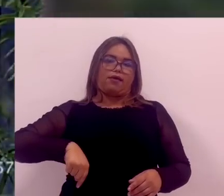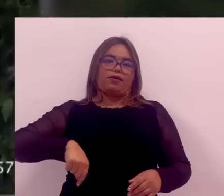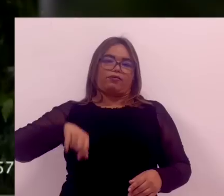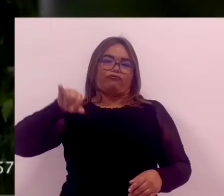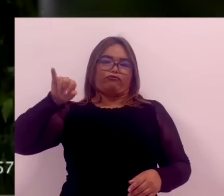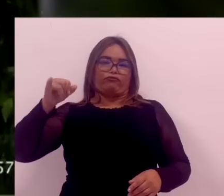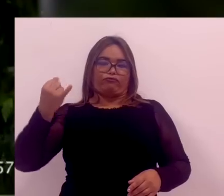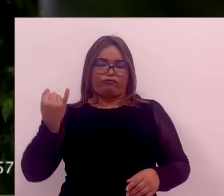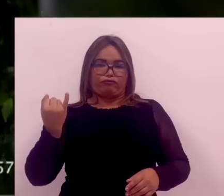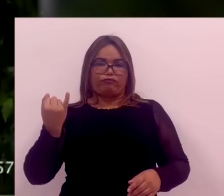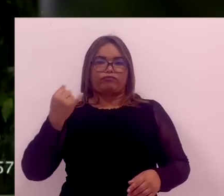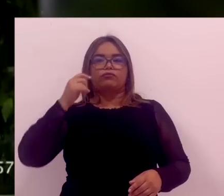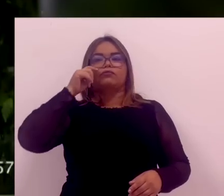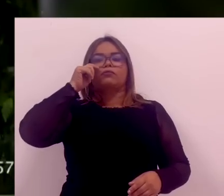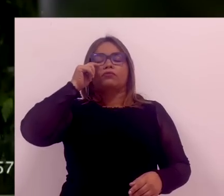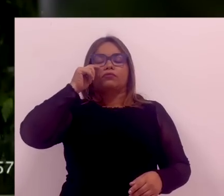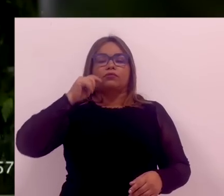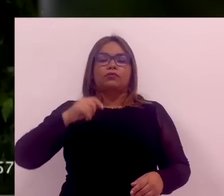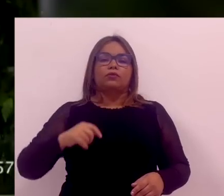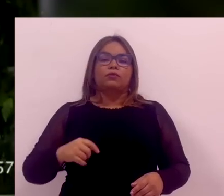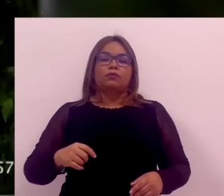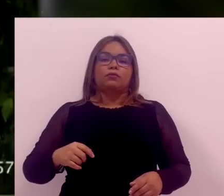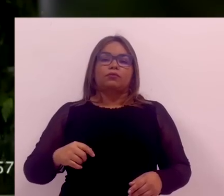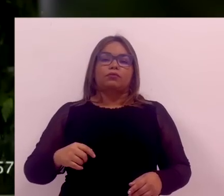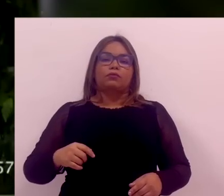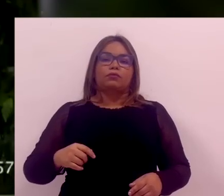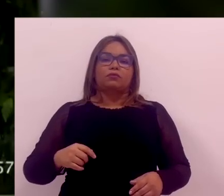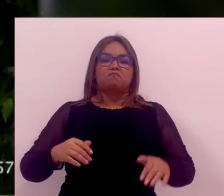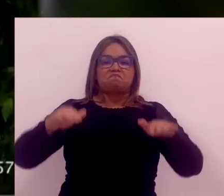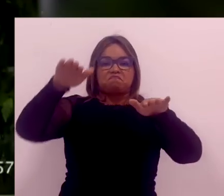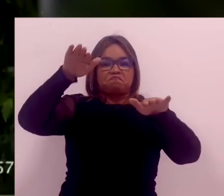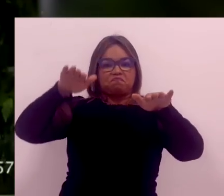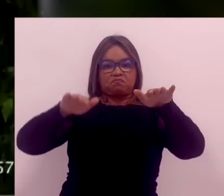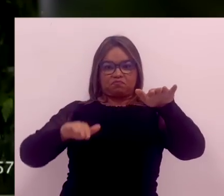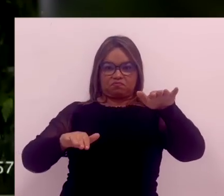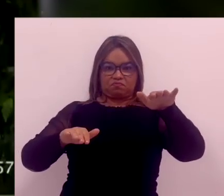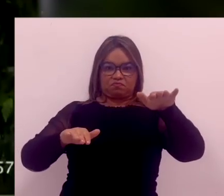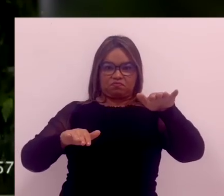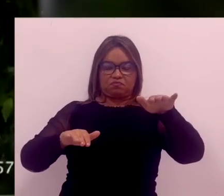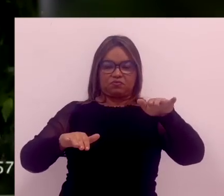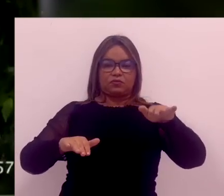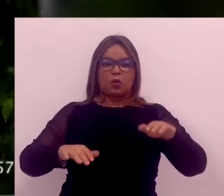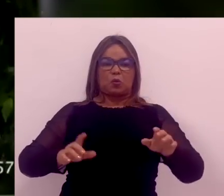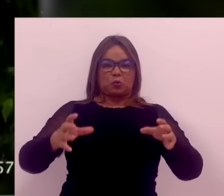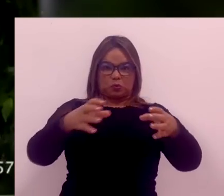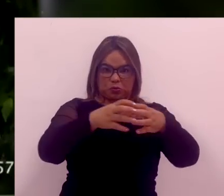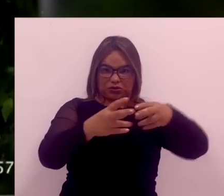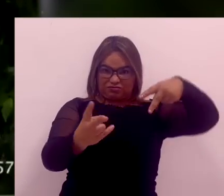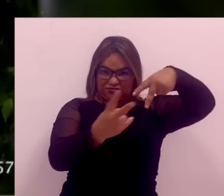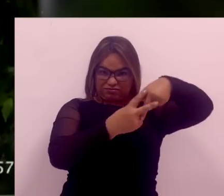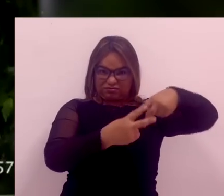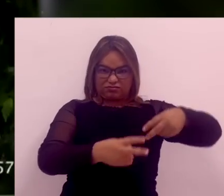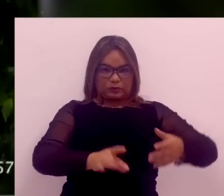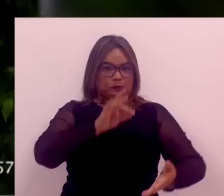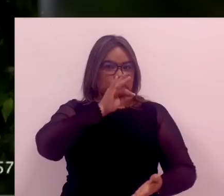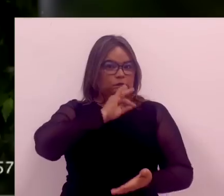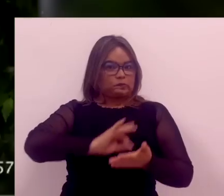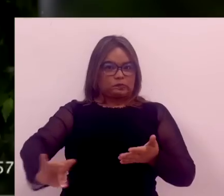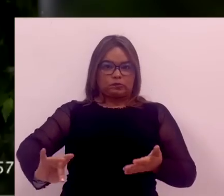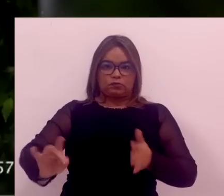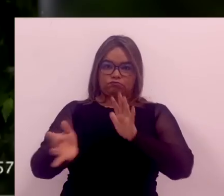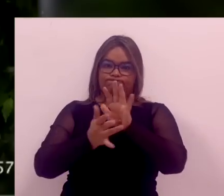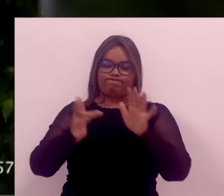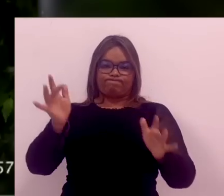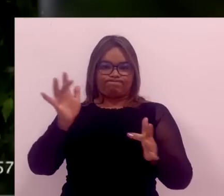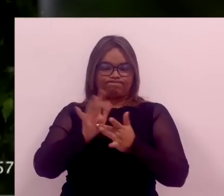Miguel passa a ser simplesmente Jeová, um dos espíritos subordinados na melhor hipótese. Eles odeiam